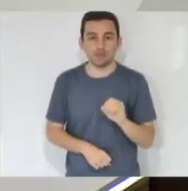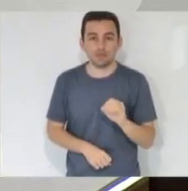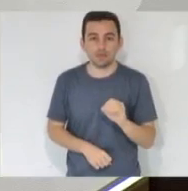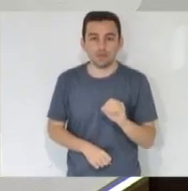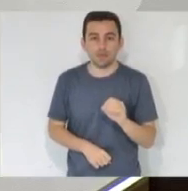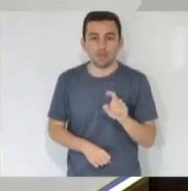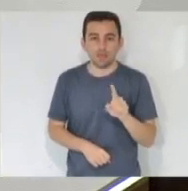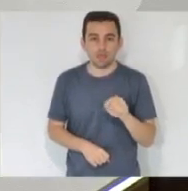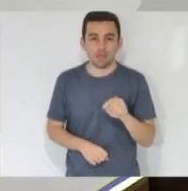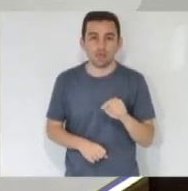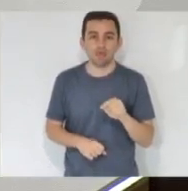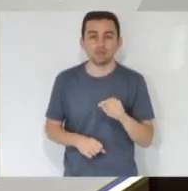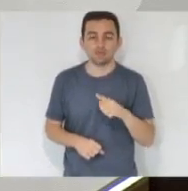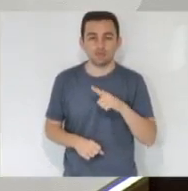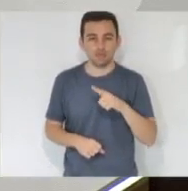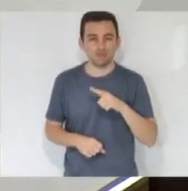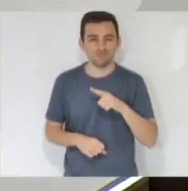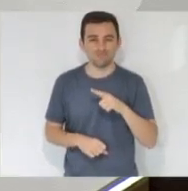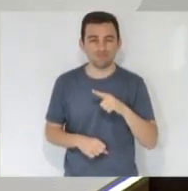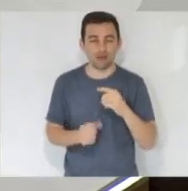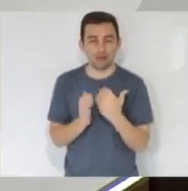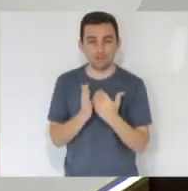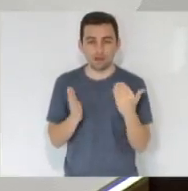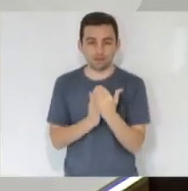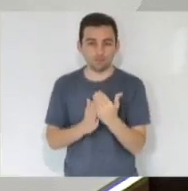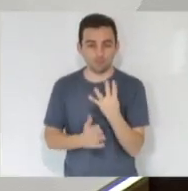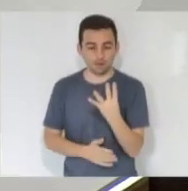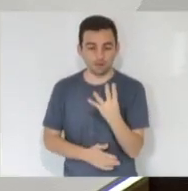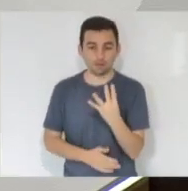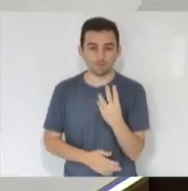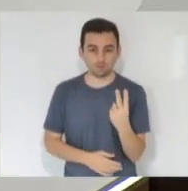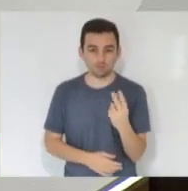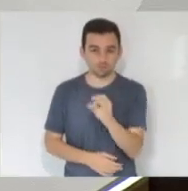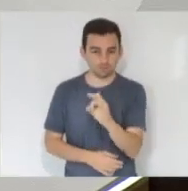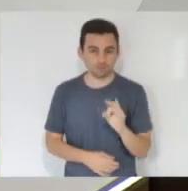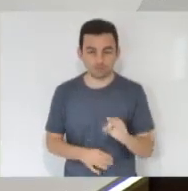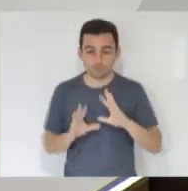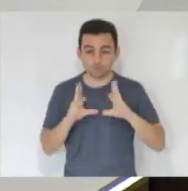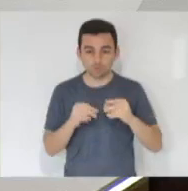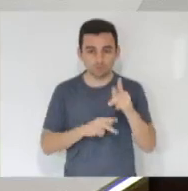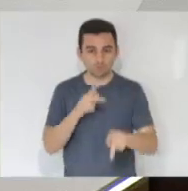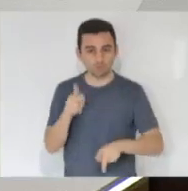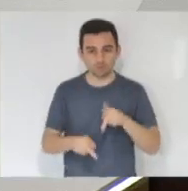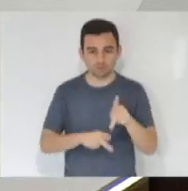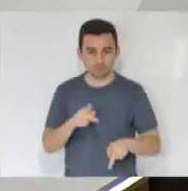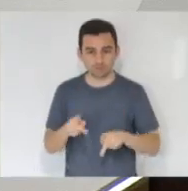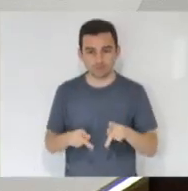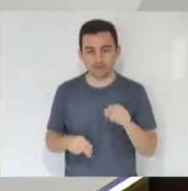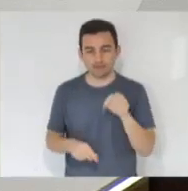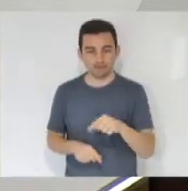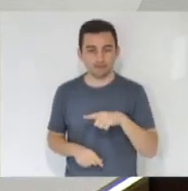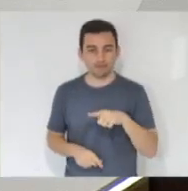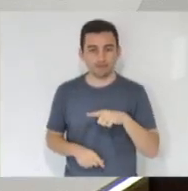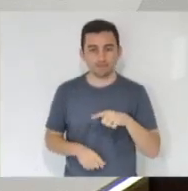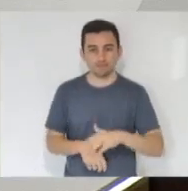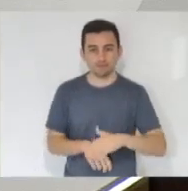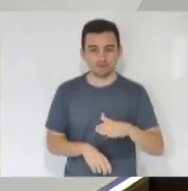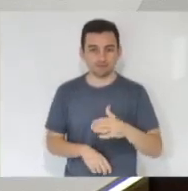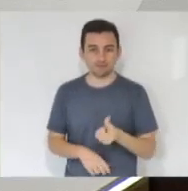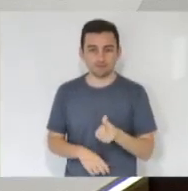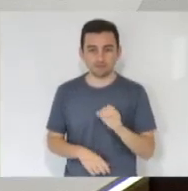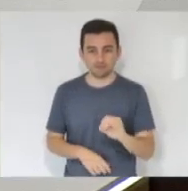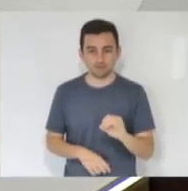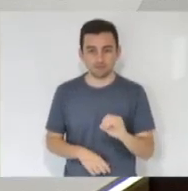a barra de 42% dos catarinenses. E o mais 60 é que vai ocupar